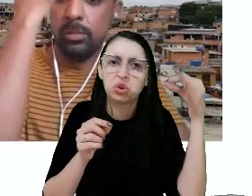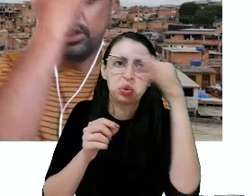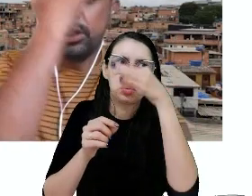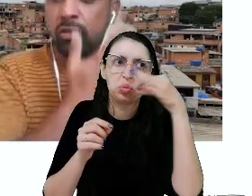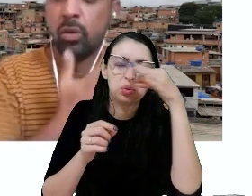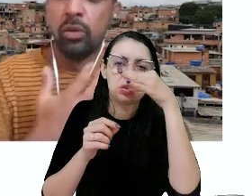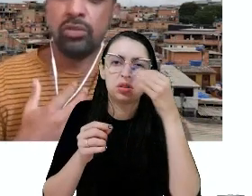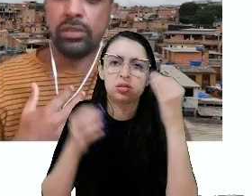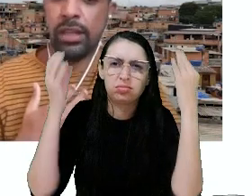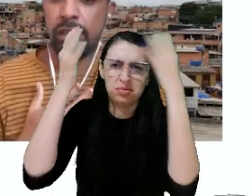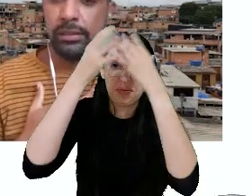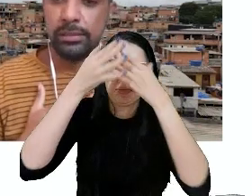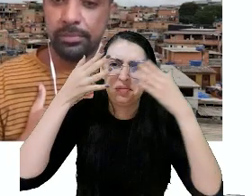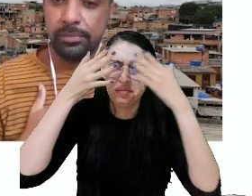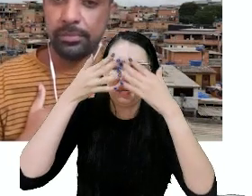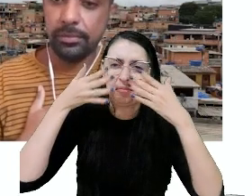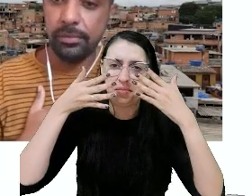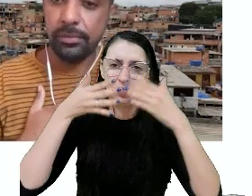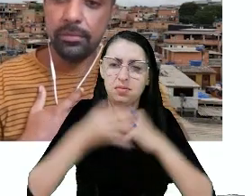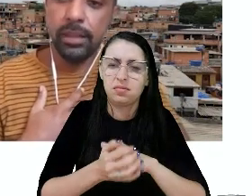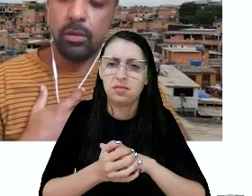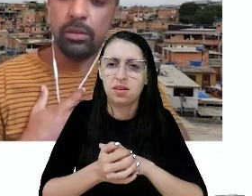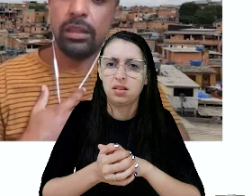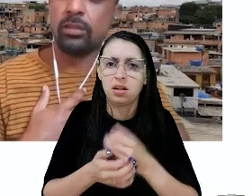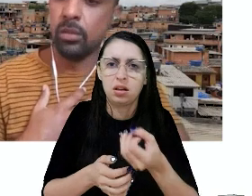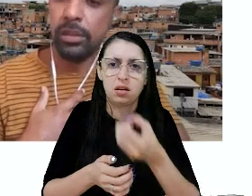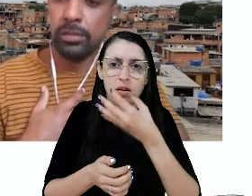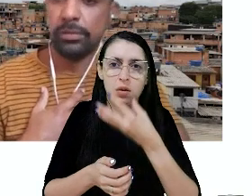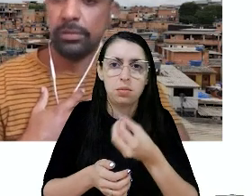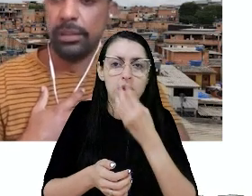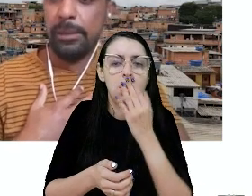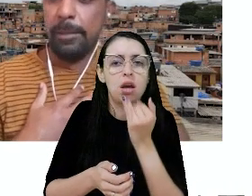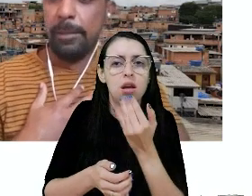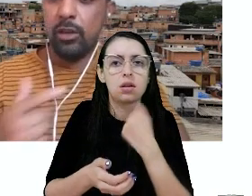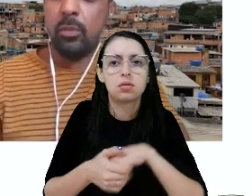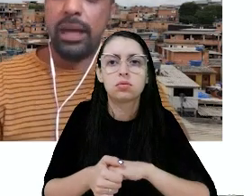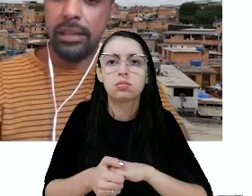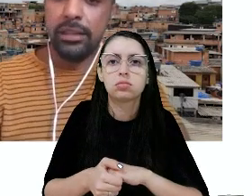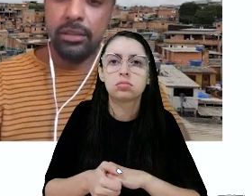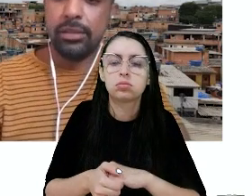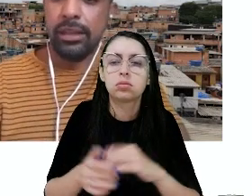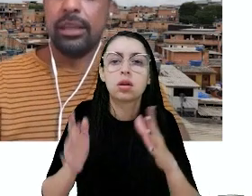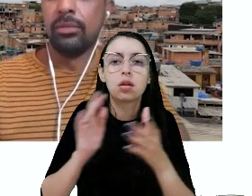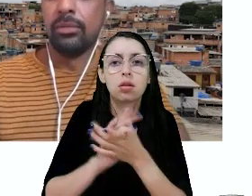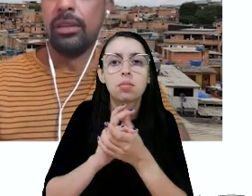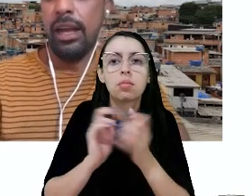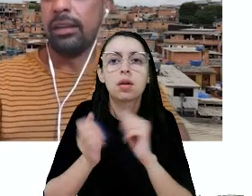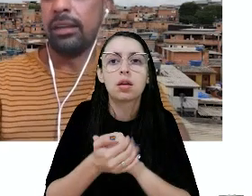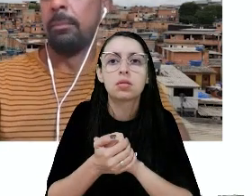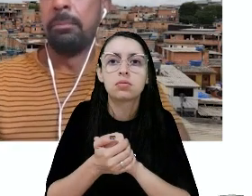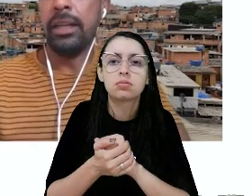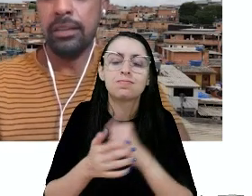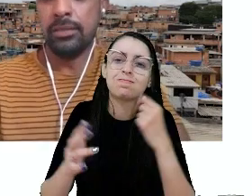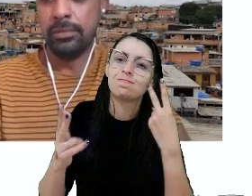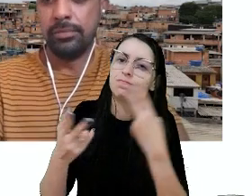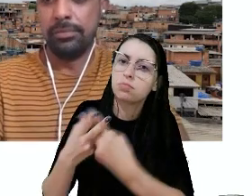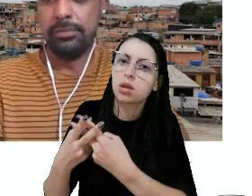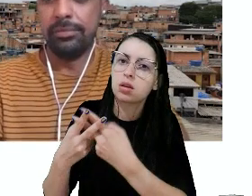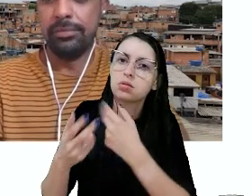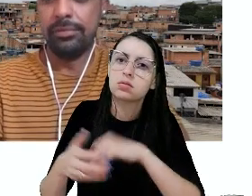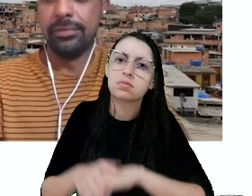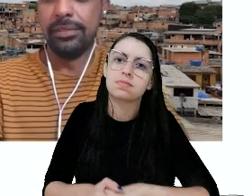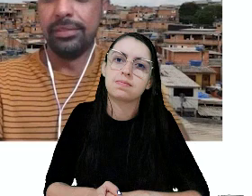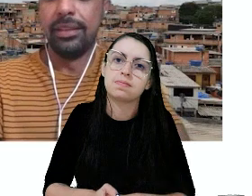que inclusive cobriam os rostos delas, enquanto elas comiam. E o marido daquela mulher